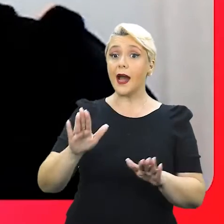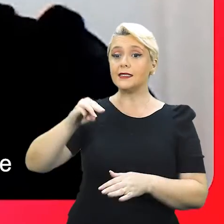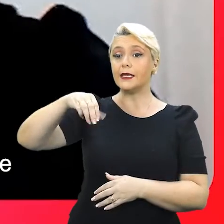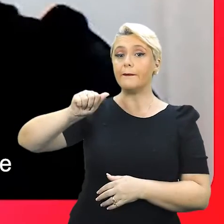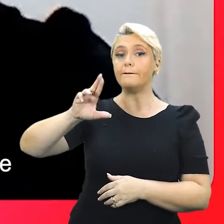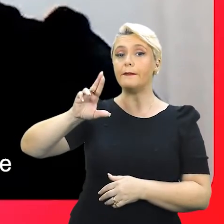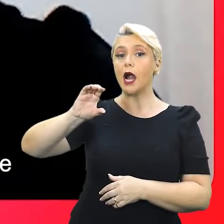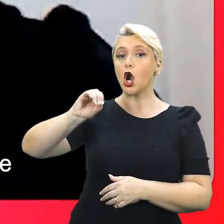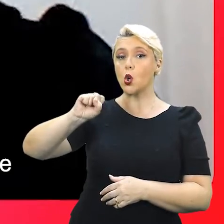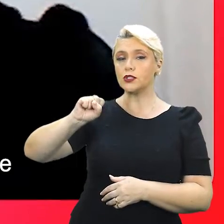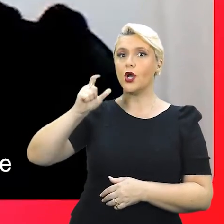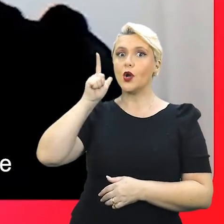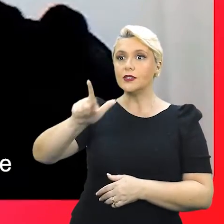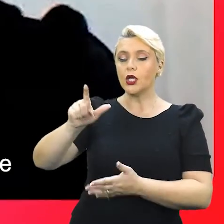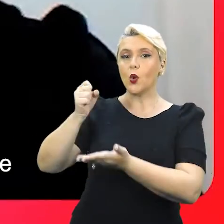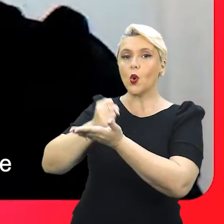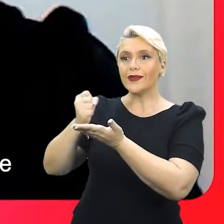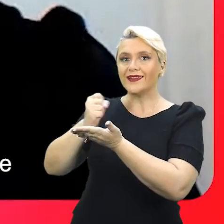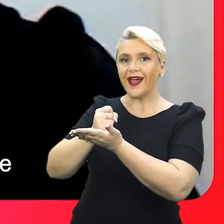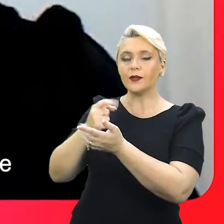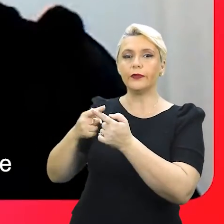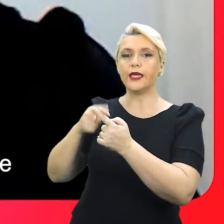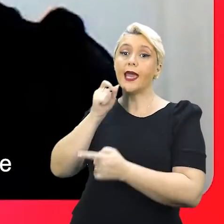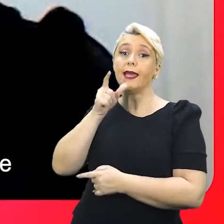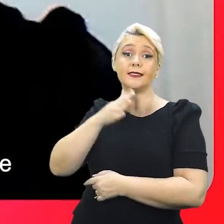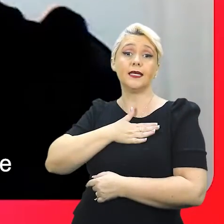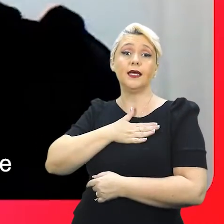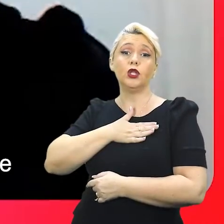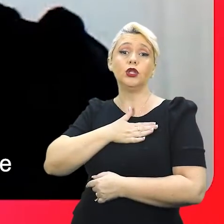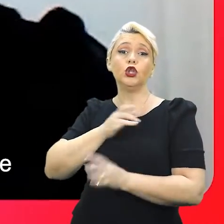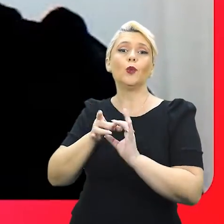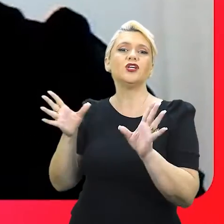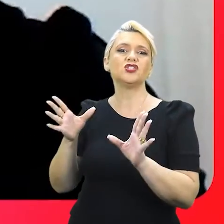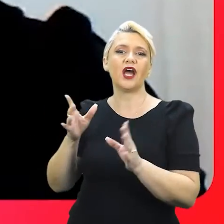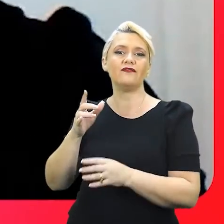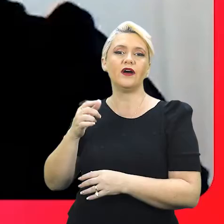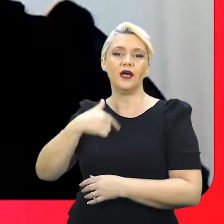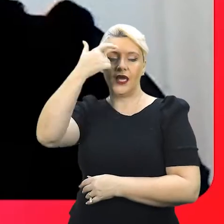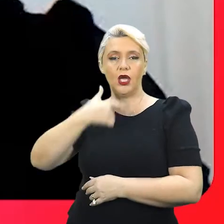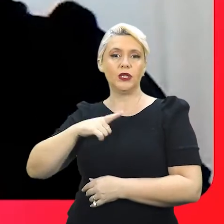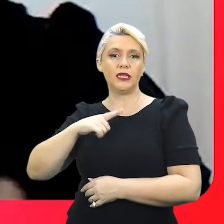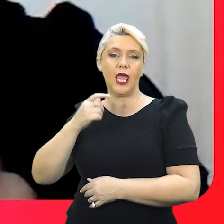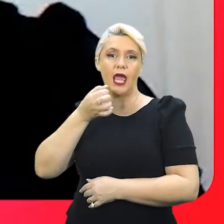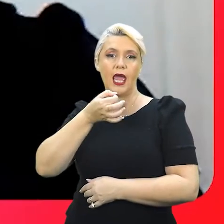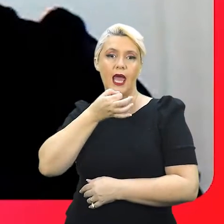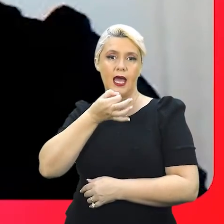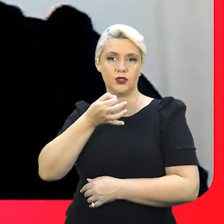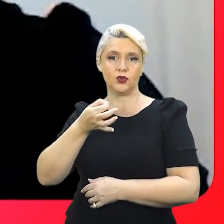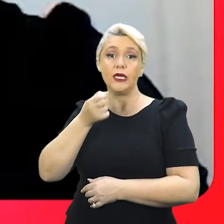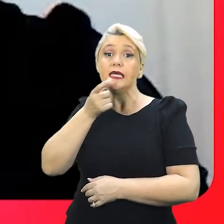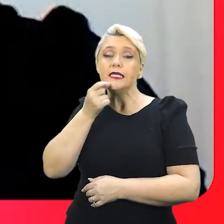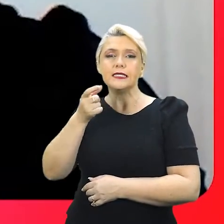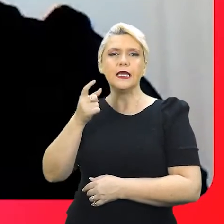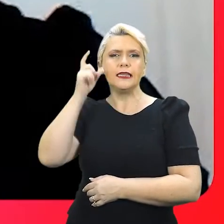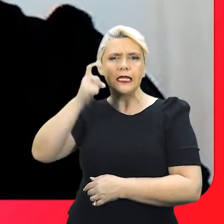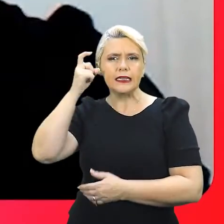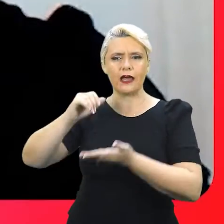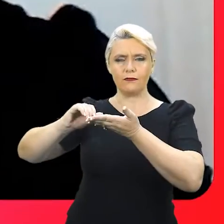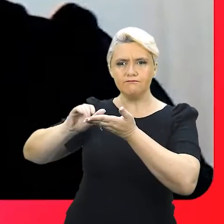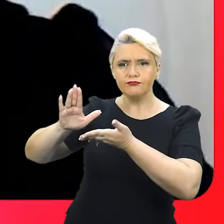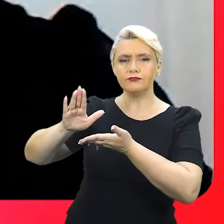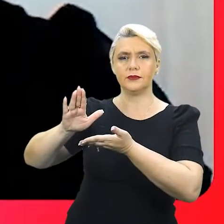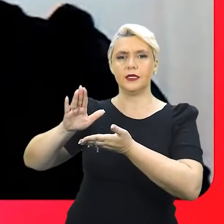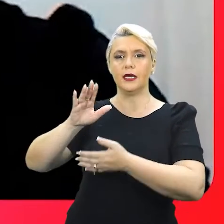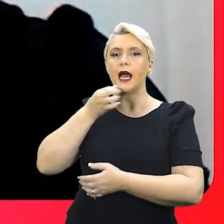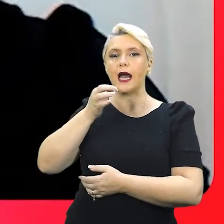Barbosa conseguiram comprar, porque o Iris Rezende não deixava o Cajuru ter uma rádio. O Iris tentava me tirar da rádio difusora, mas o